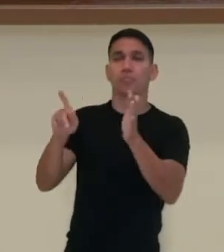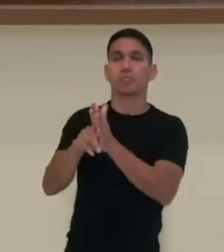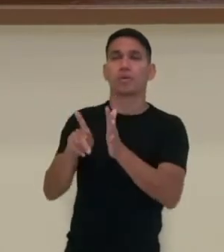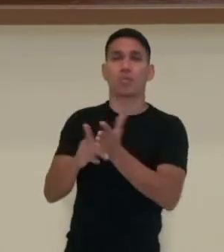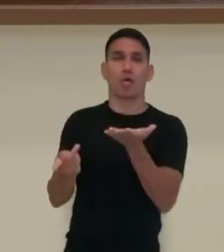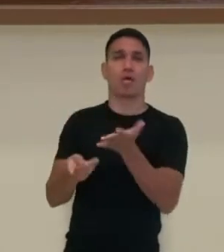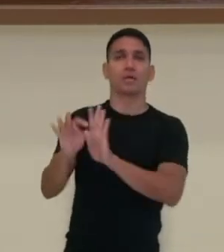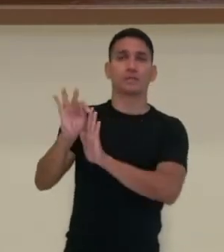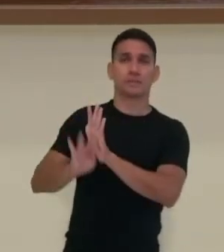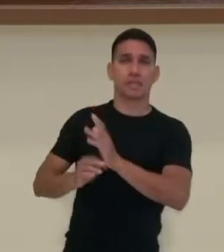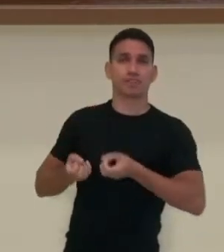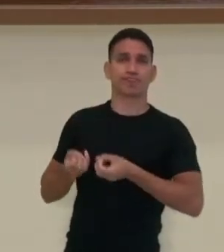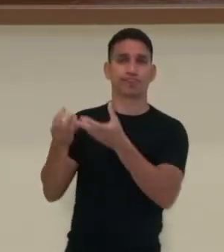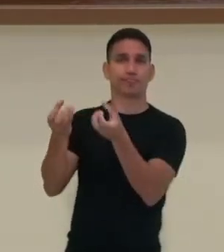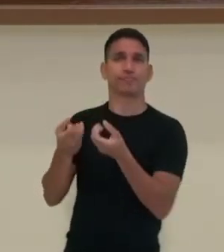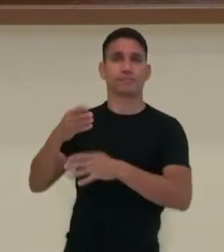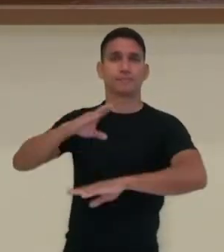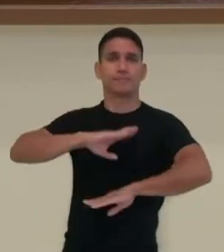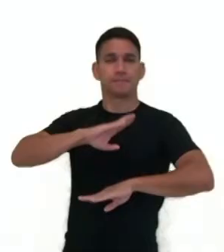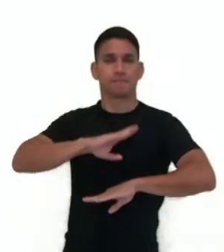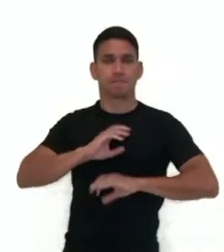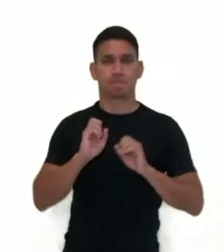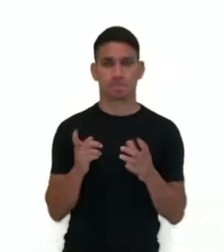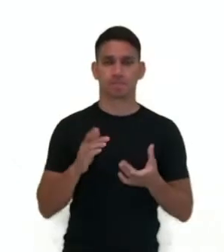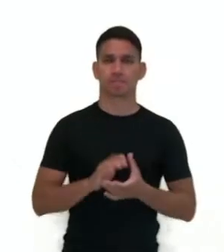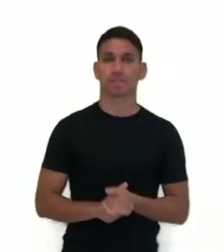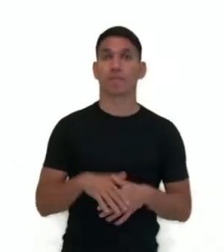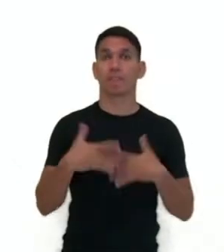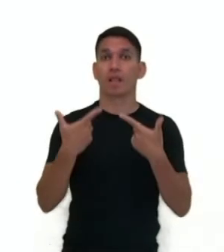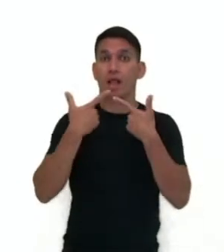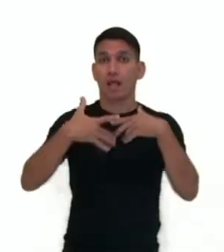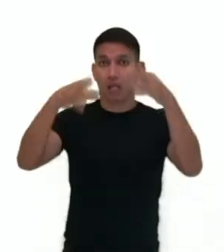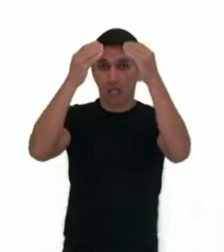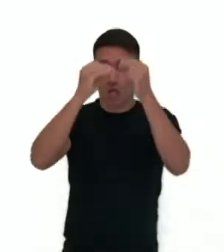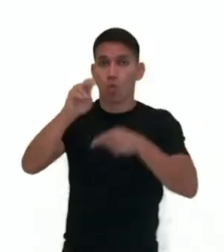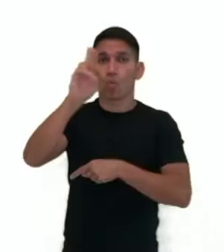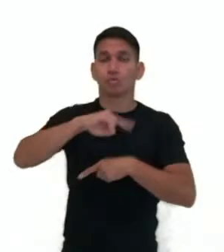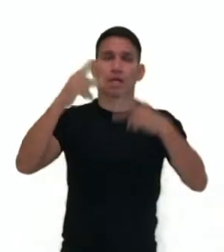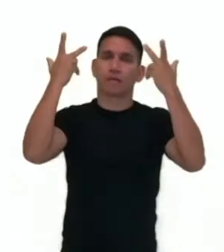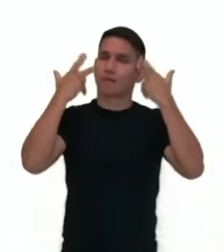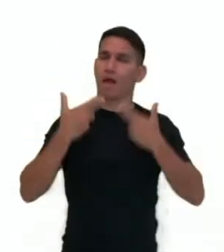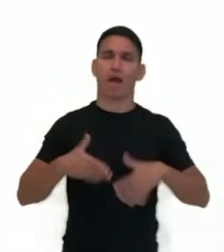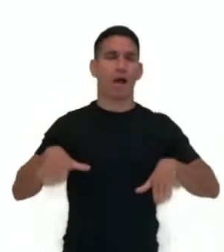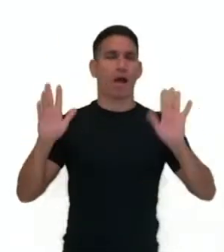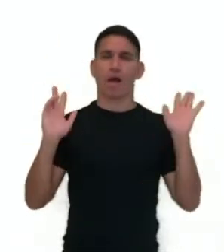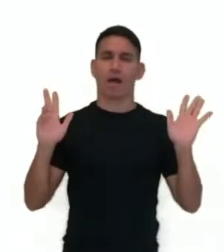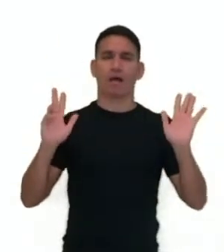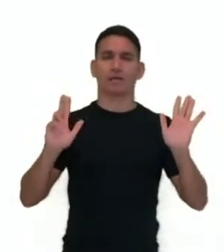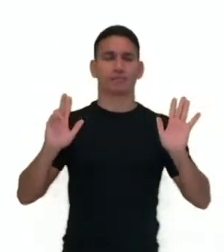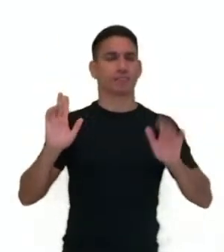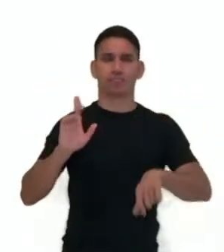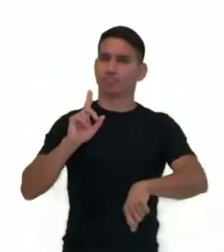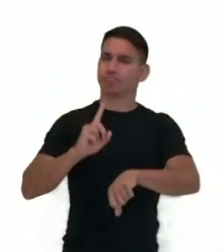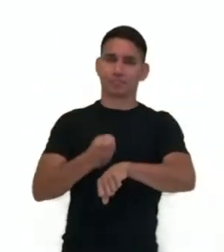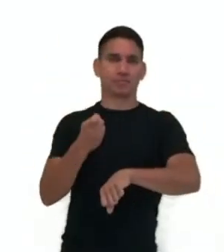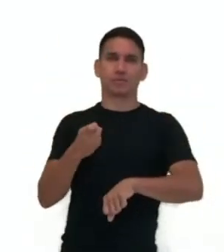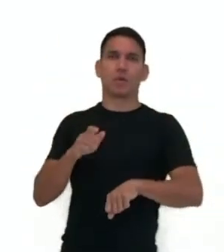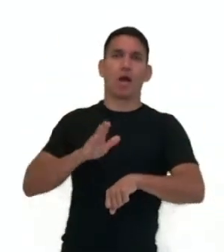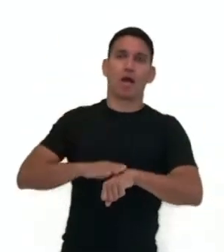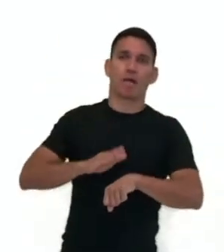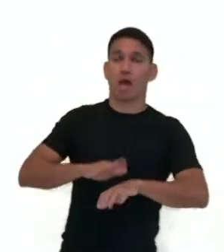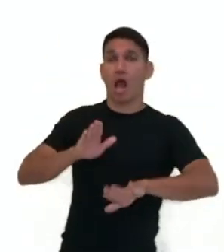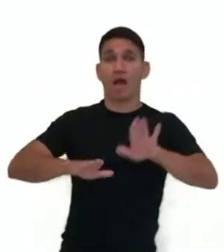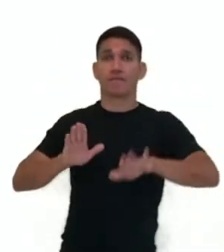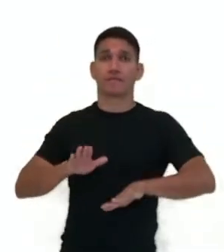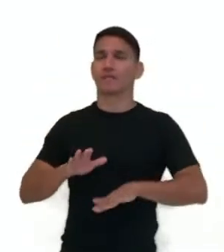de causa, tá? Então, acompanhem lá. A linguagem, então, é espontânea, então, às vezes, nós temos